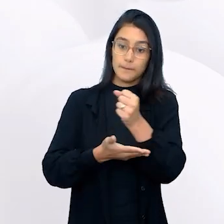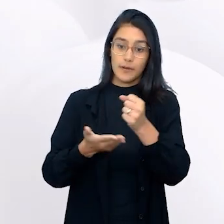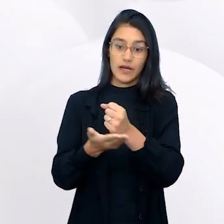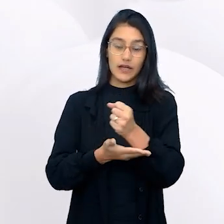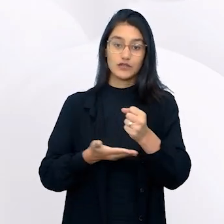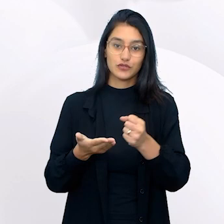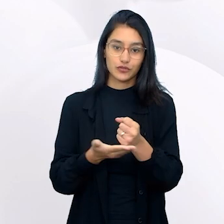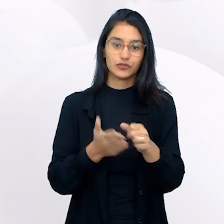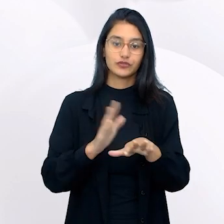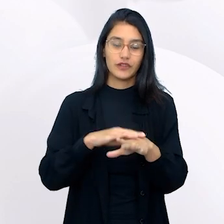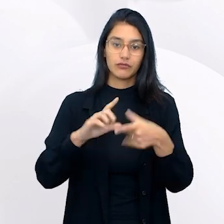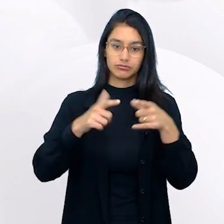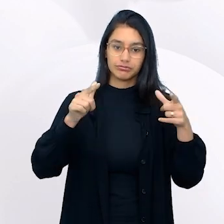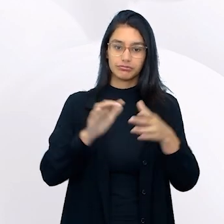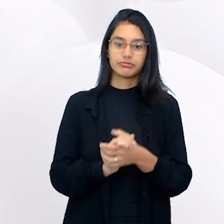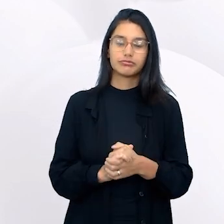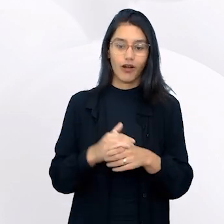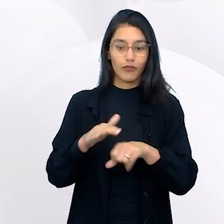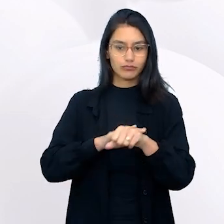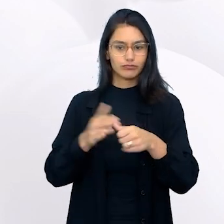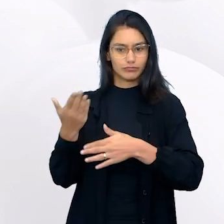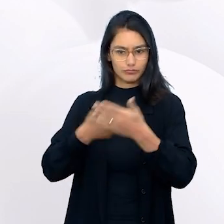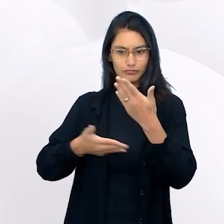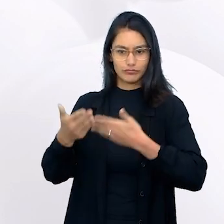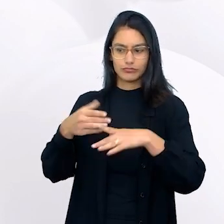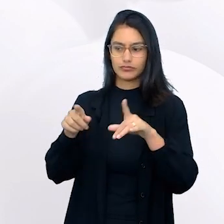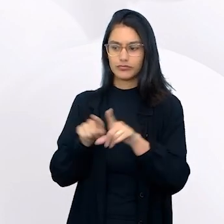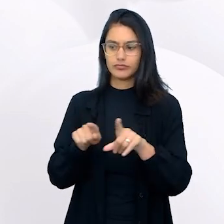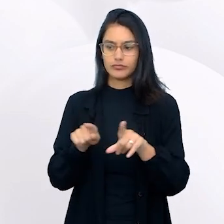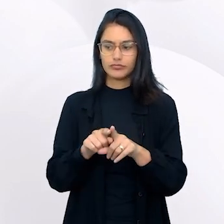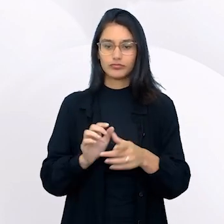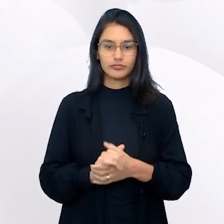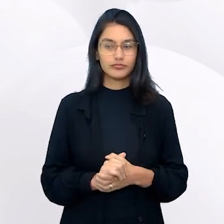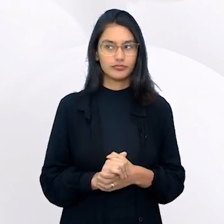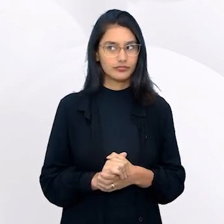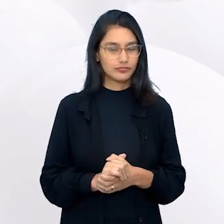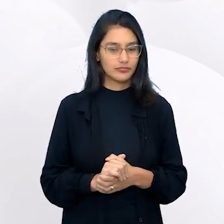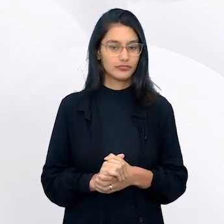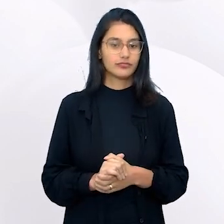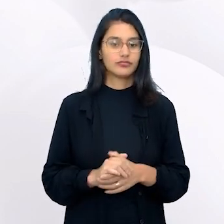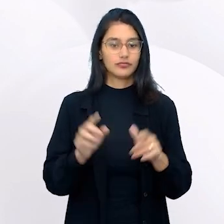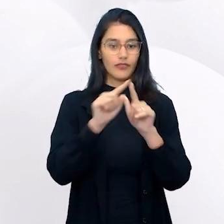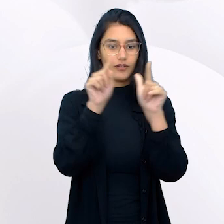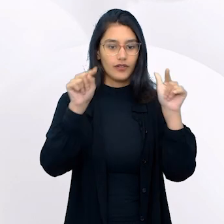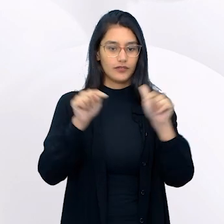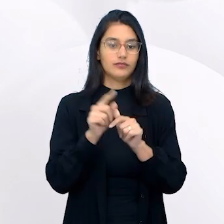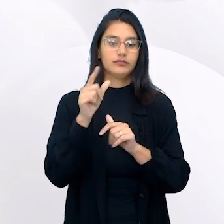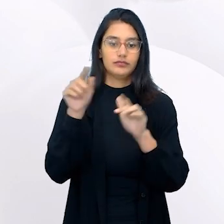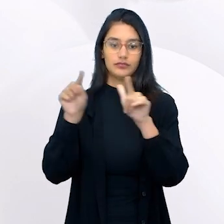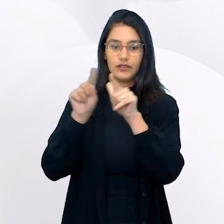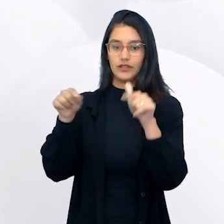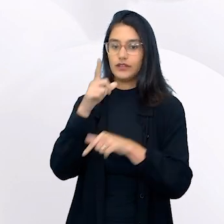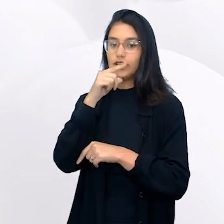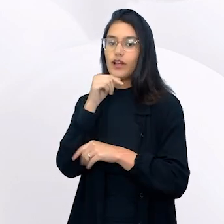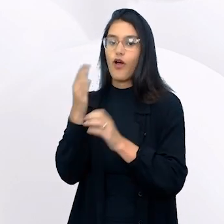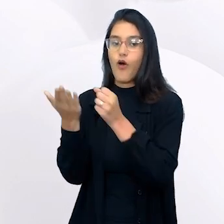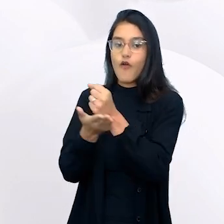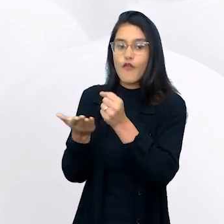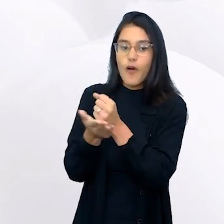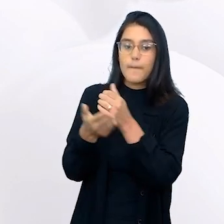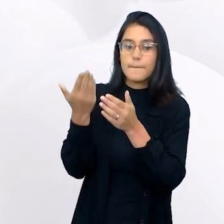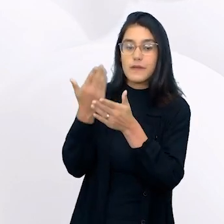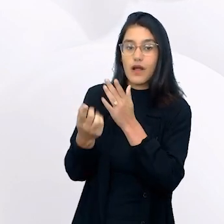básico de grandezas. Bem didático. Bem didático de grandezas. Então, uma caixa d'água aí com um furo no fundo está